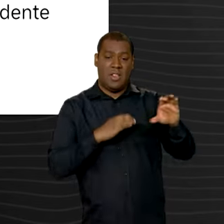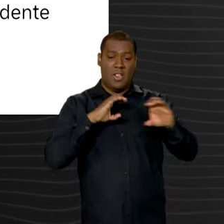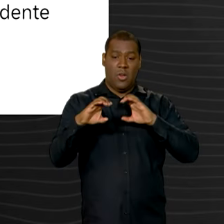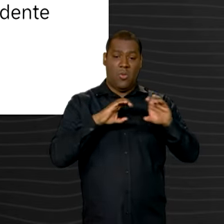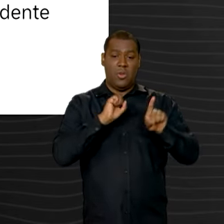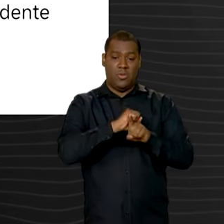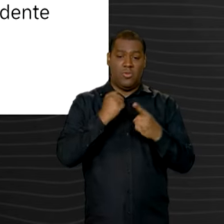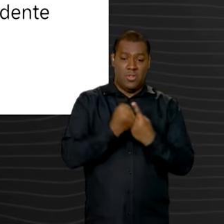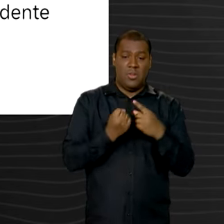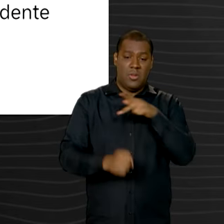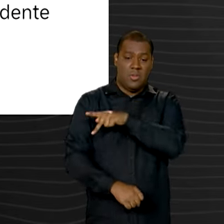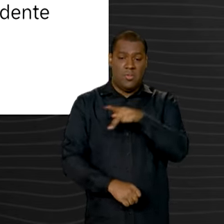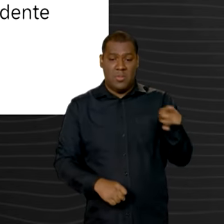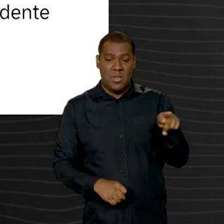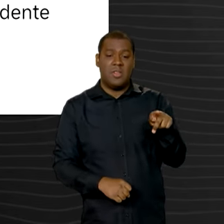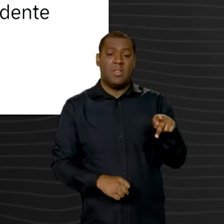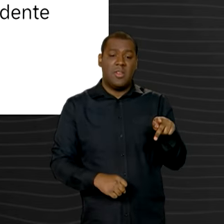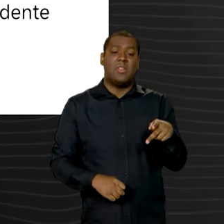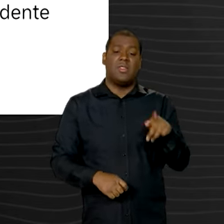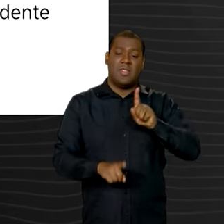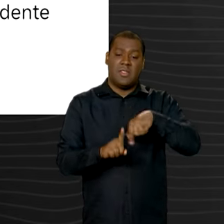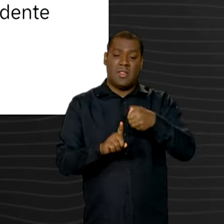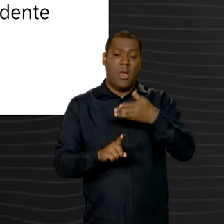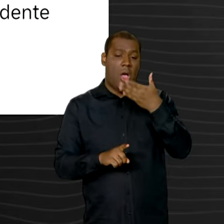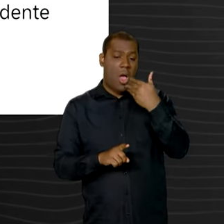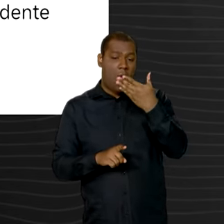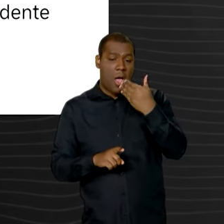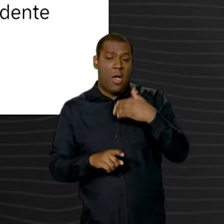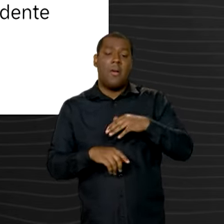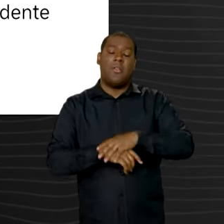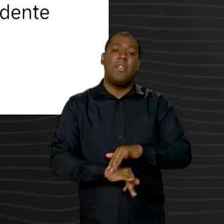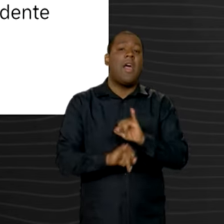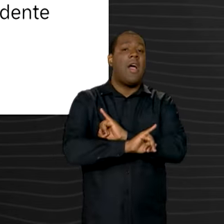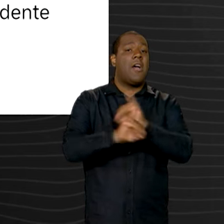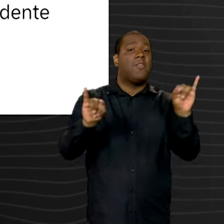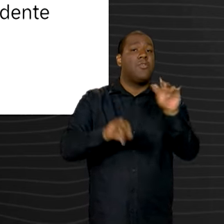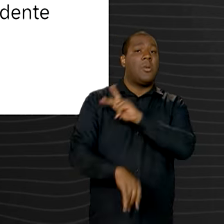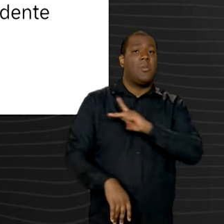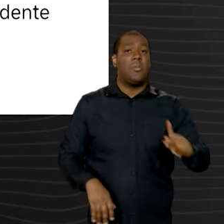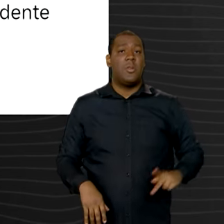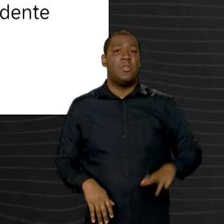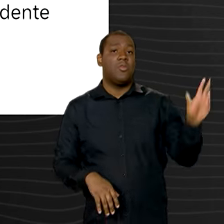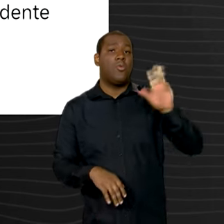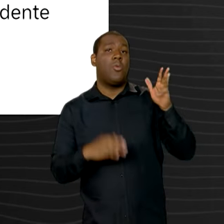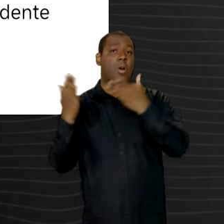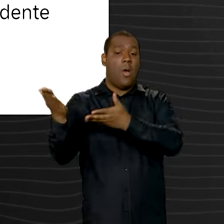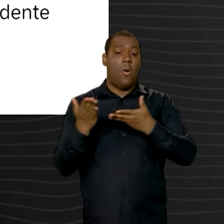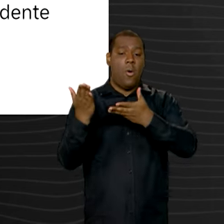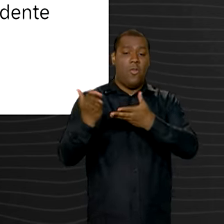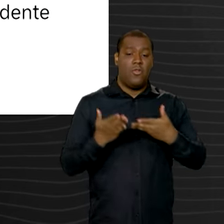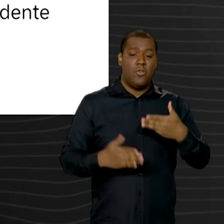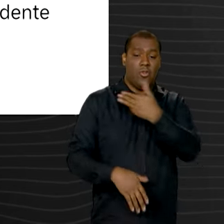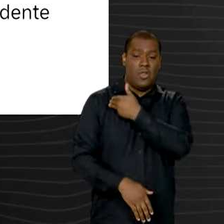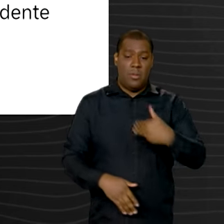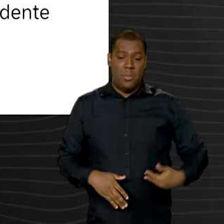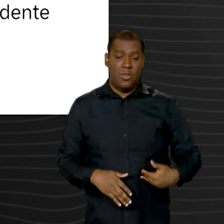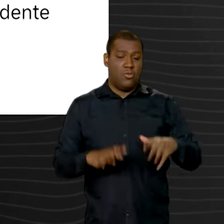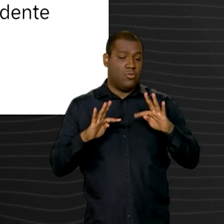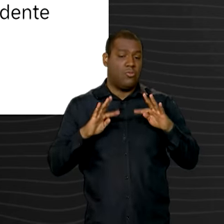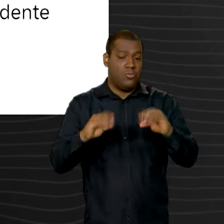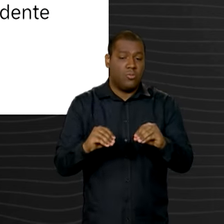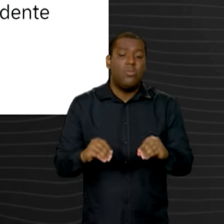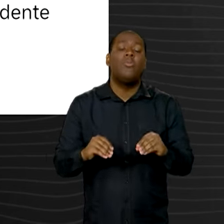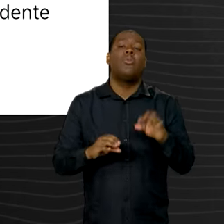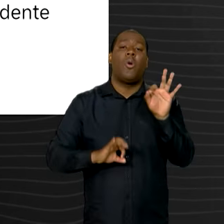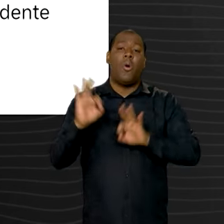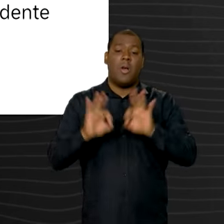da Presidência, Paulo Pimenta, lembrou que o presidente reuniu todos os seus ministros com o principal objetivo de que o plano de